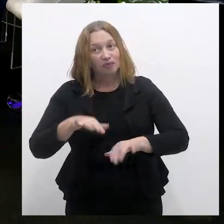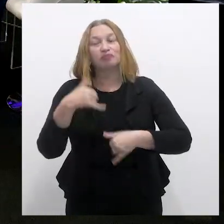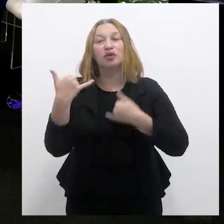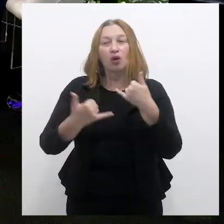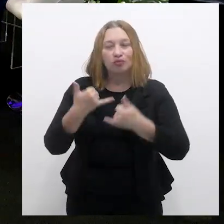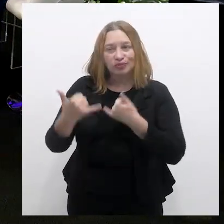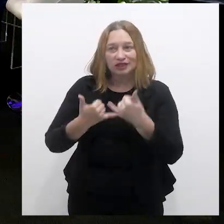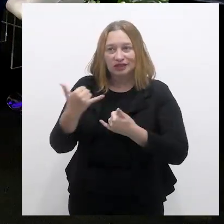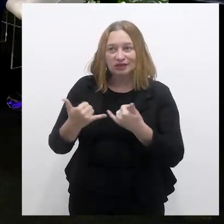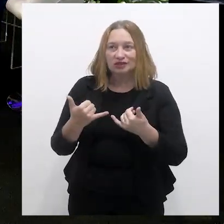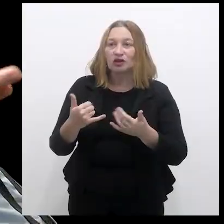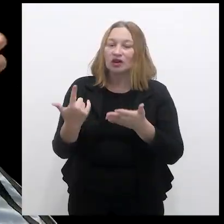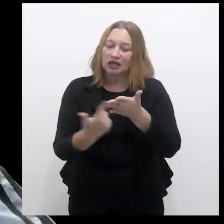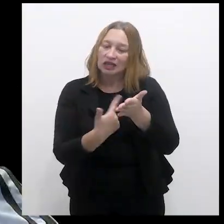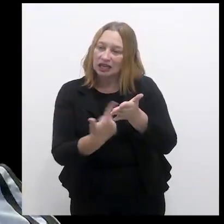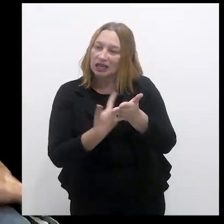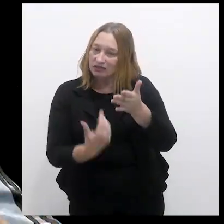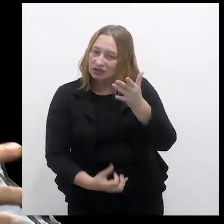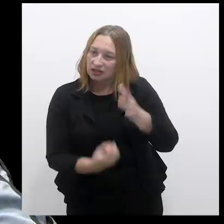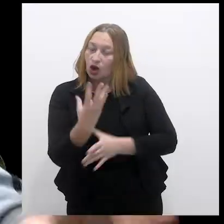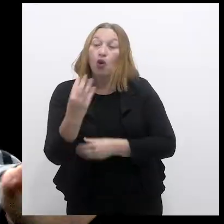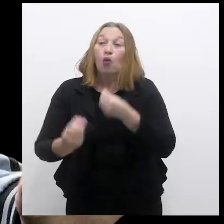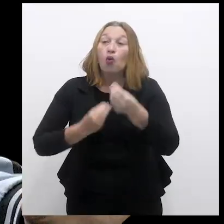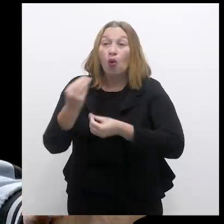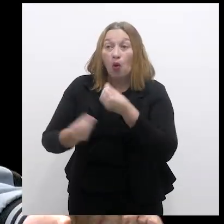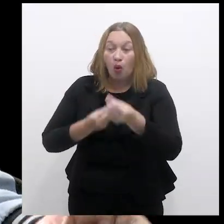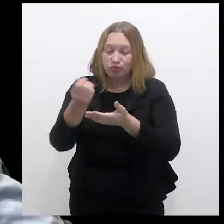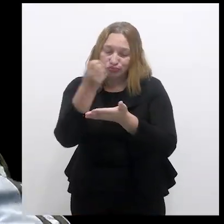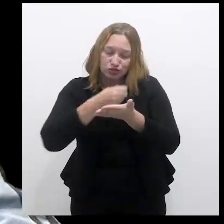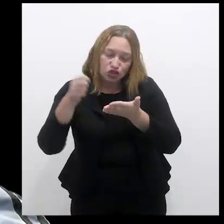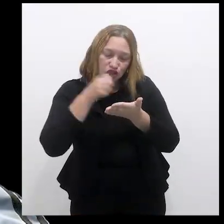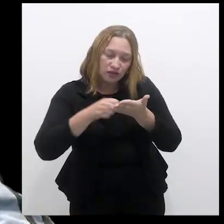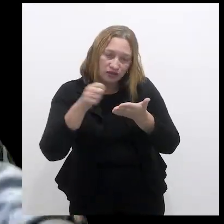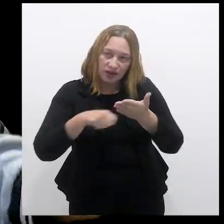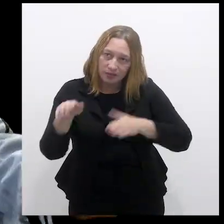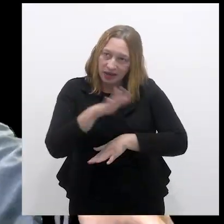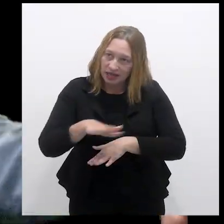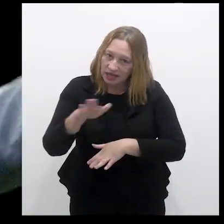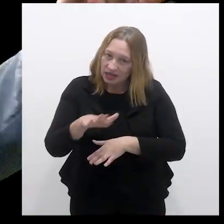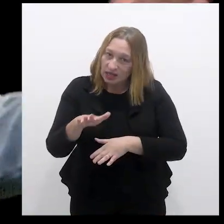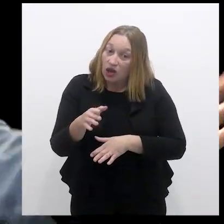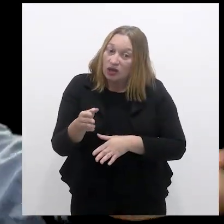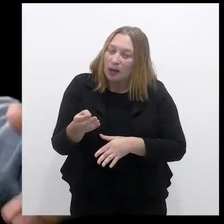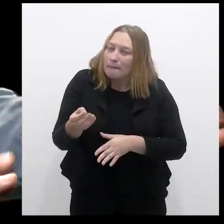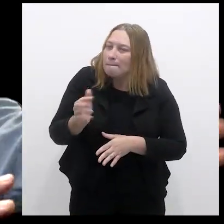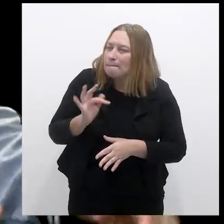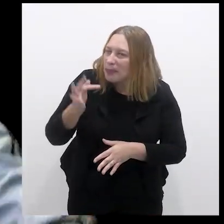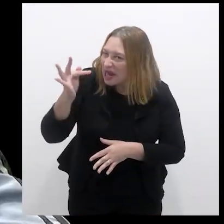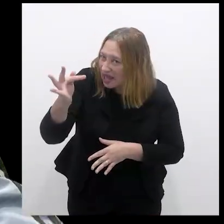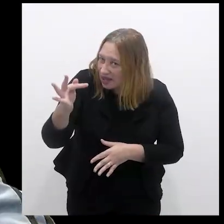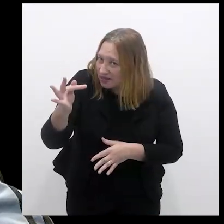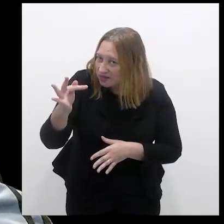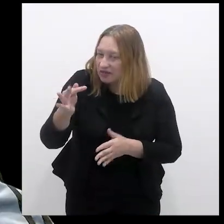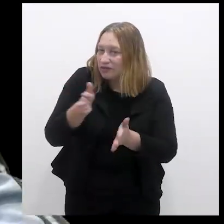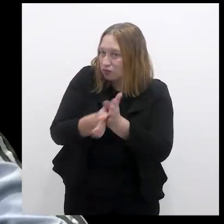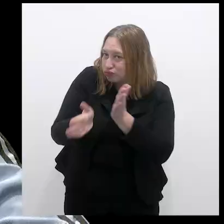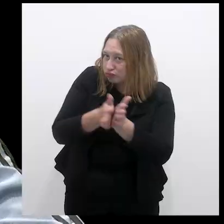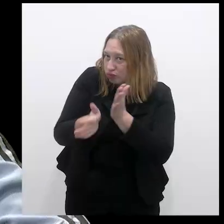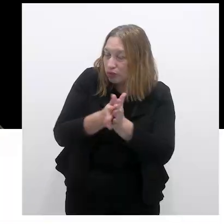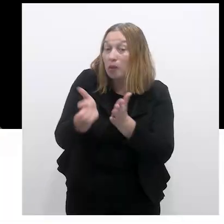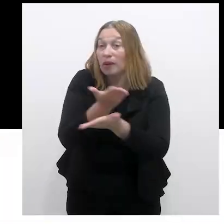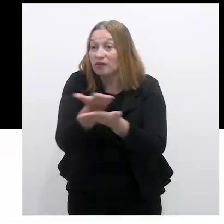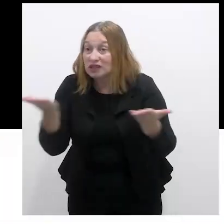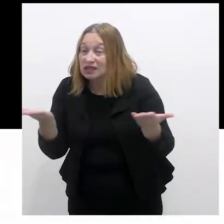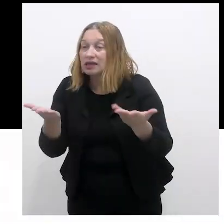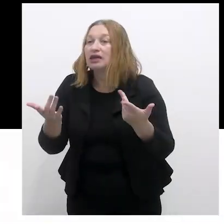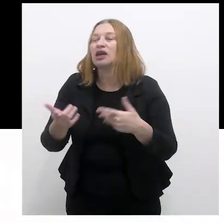eu brinco, eu estou até lançando um livro sobre escrever para criança, finalizei ele, está em pré-lançamento, em breve ele vai estar para